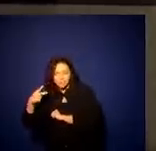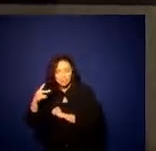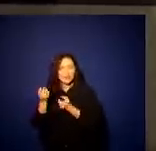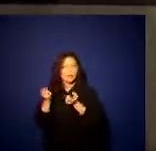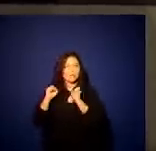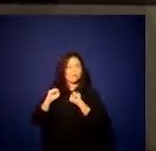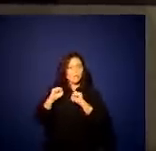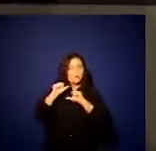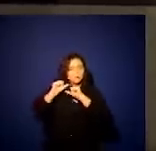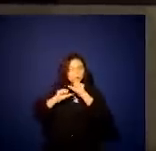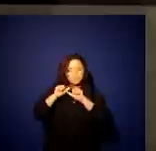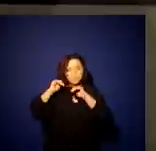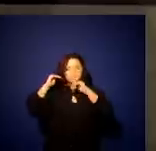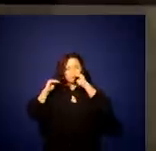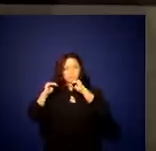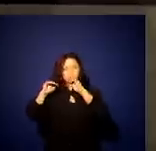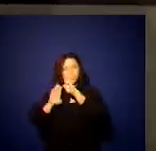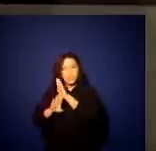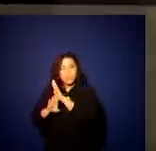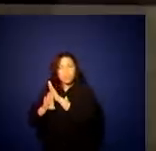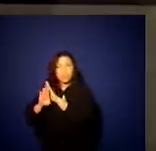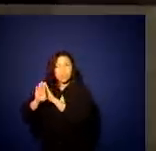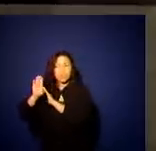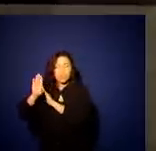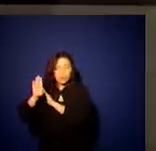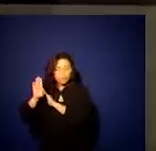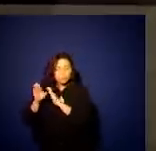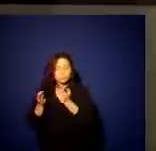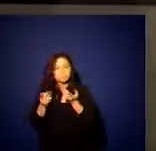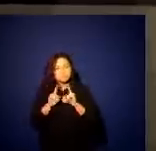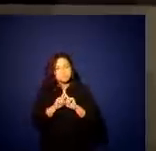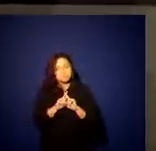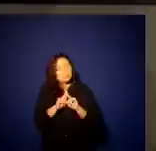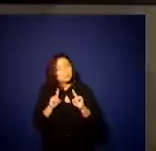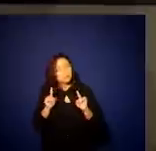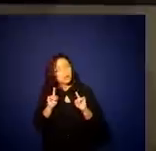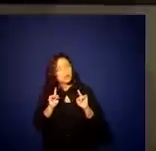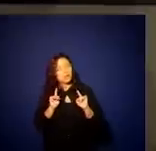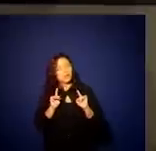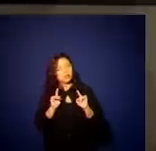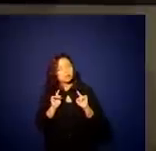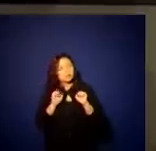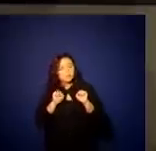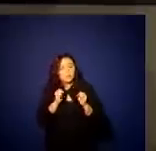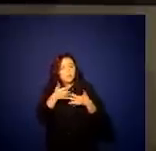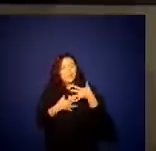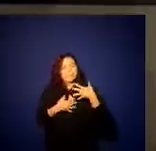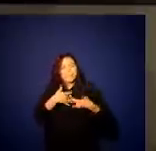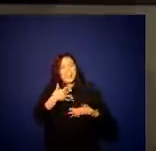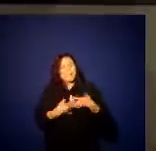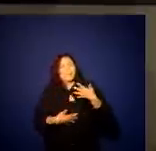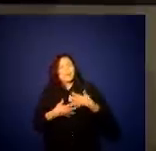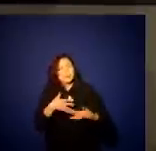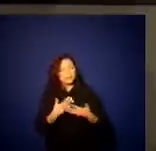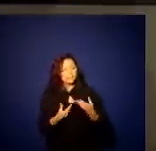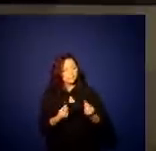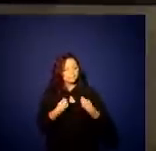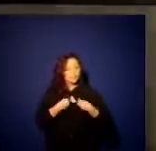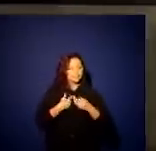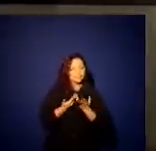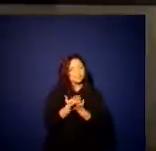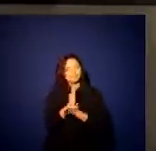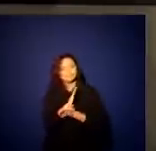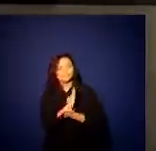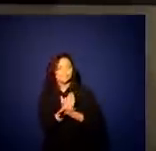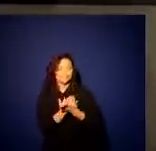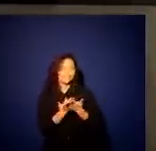realavancar o bancil balanço do banco e isso atrapalha né isso atrapalha isso dá um desconforto quando